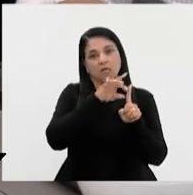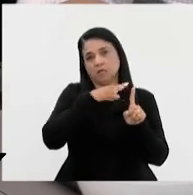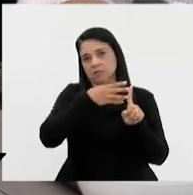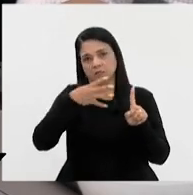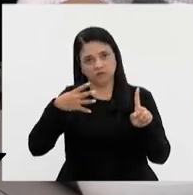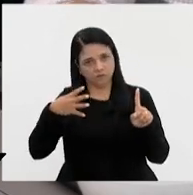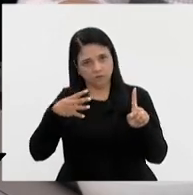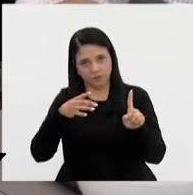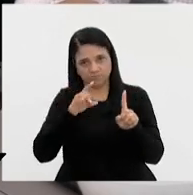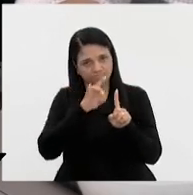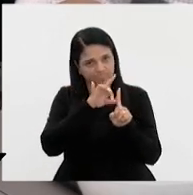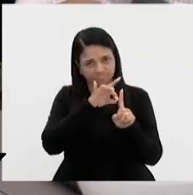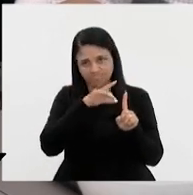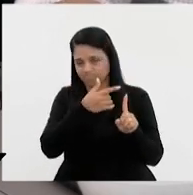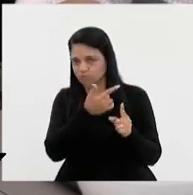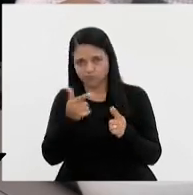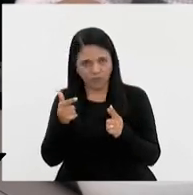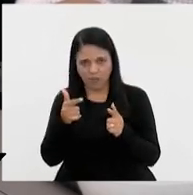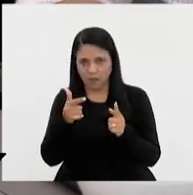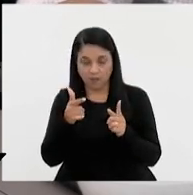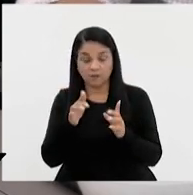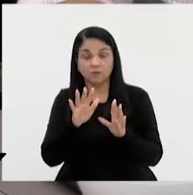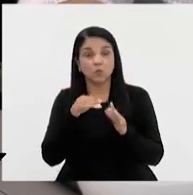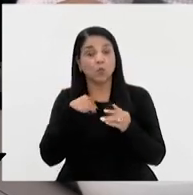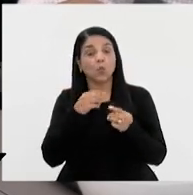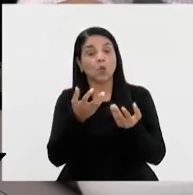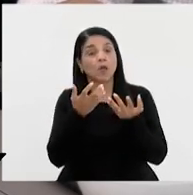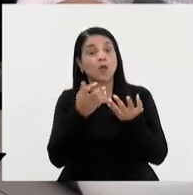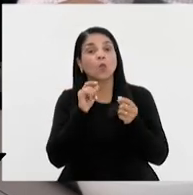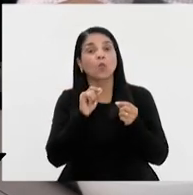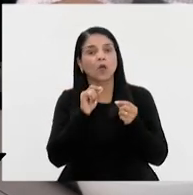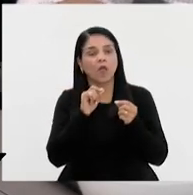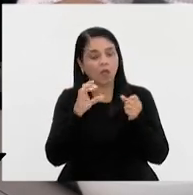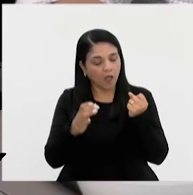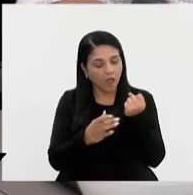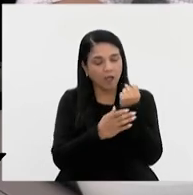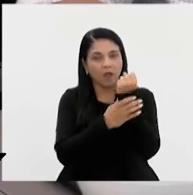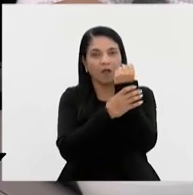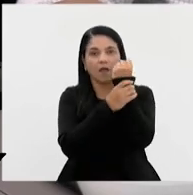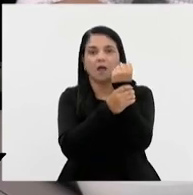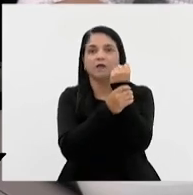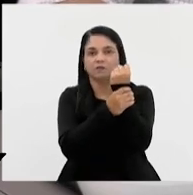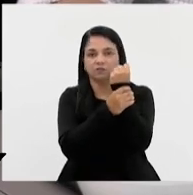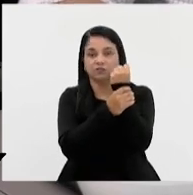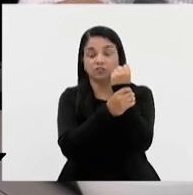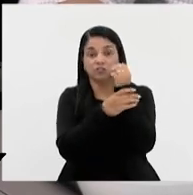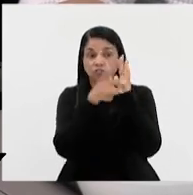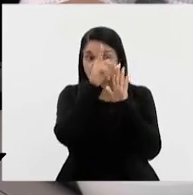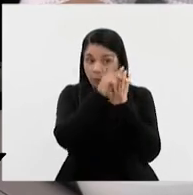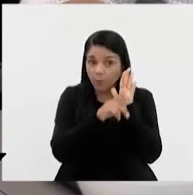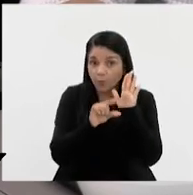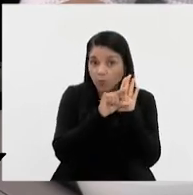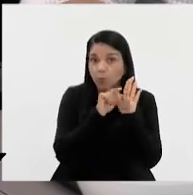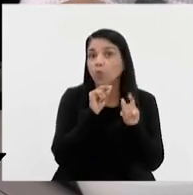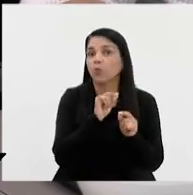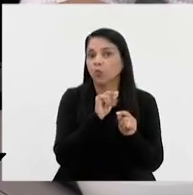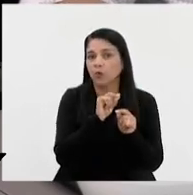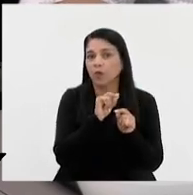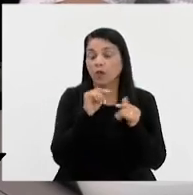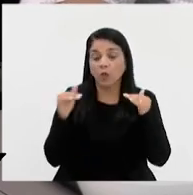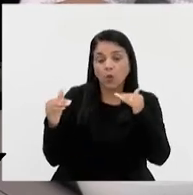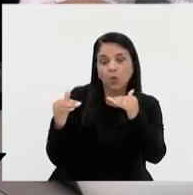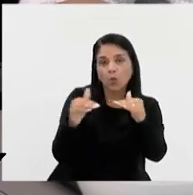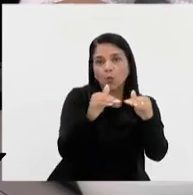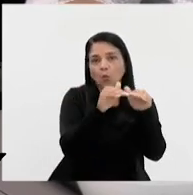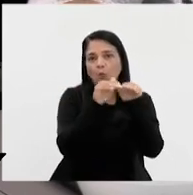Concordo claramente isso. Porque o que a gente está querendo é garantir, o que Vossa Excelência está querendo no projeto é garantir uma